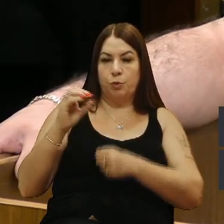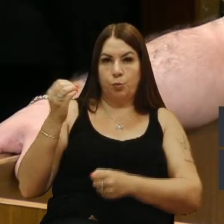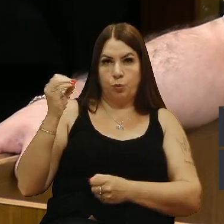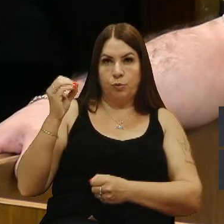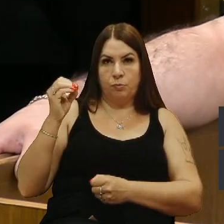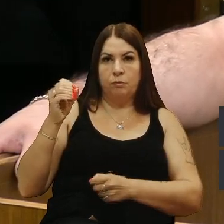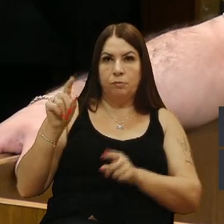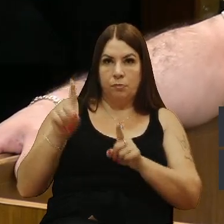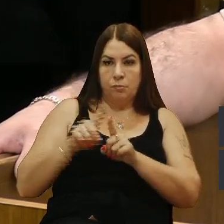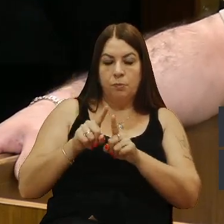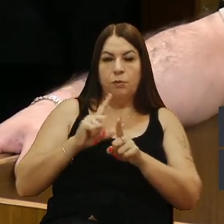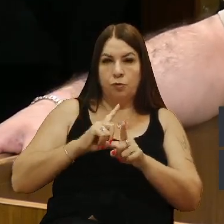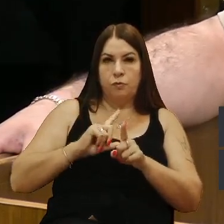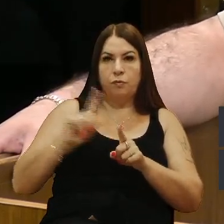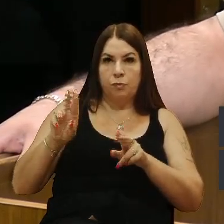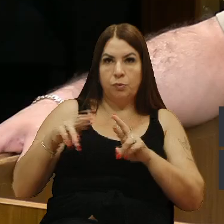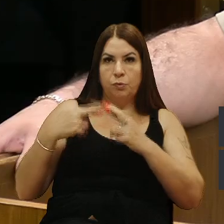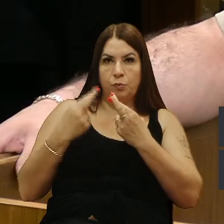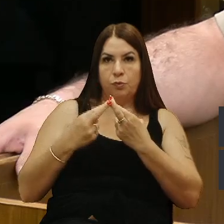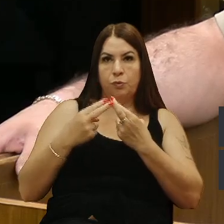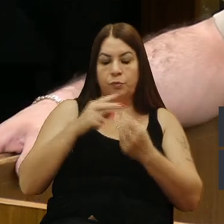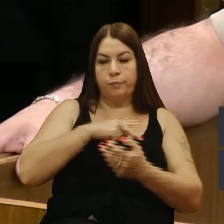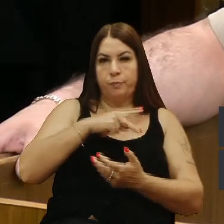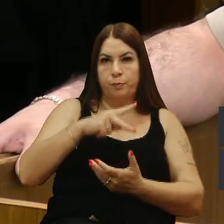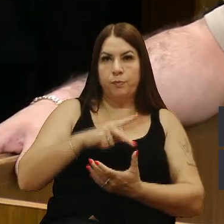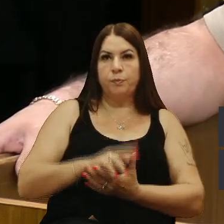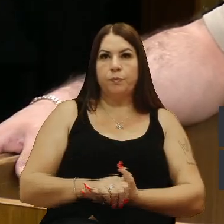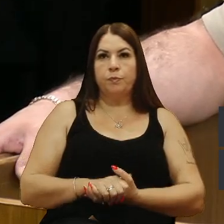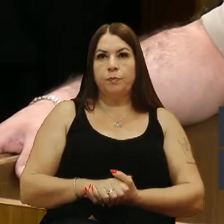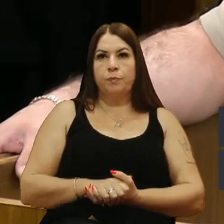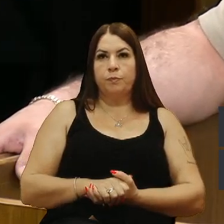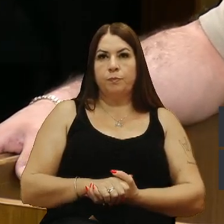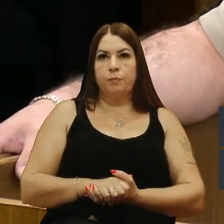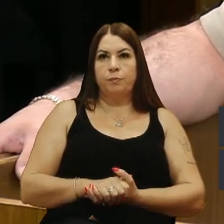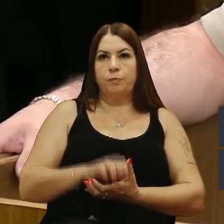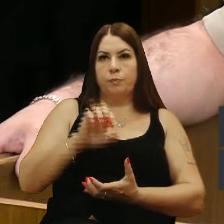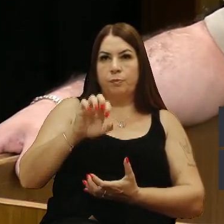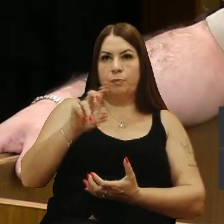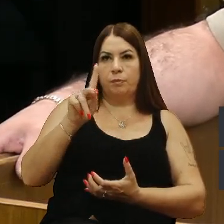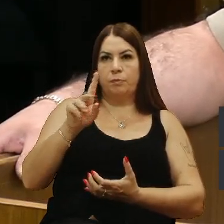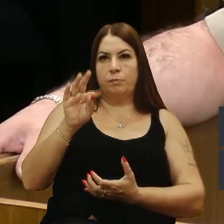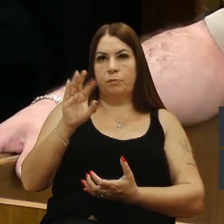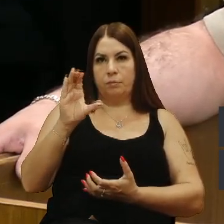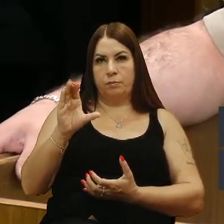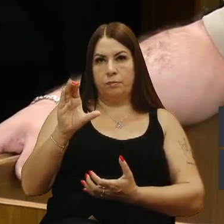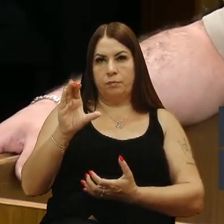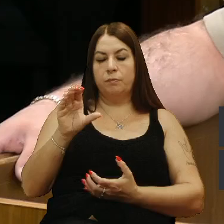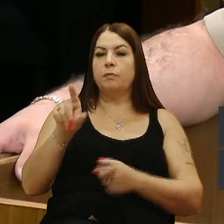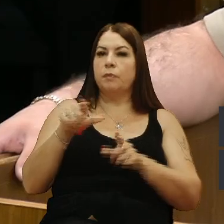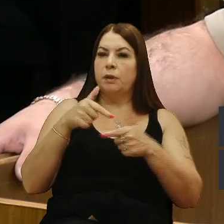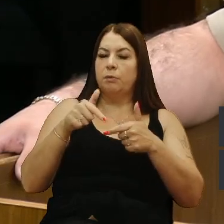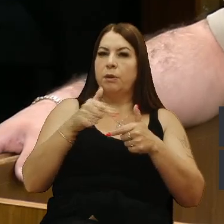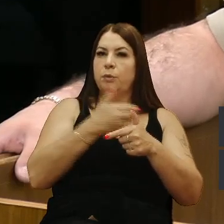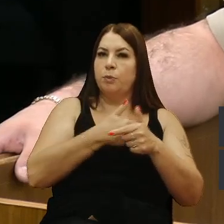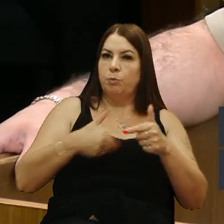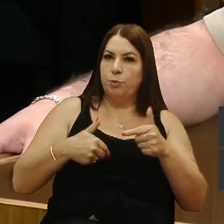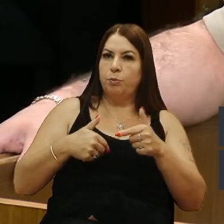Alegre, inclusive estive reunido com o presidente da EPTC, Empresa Pública de Trânsito e